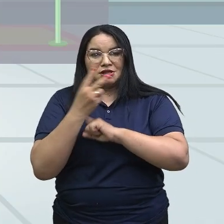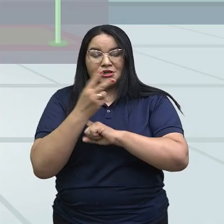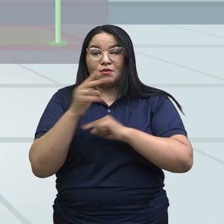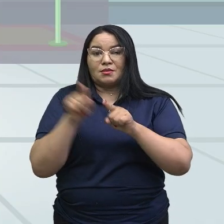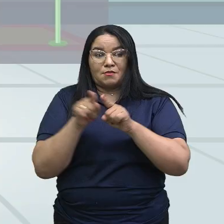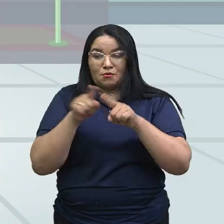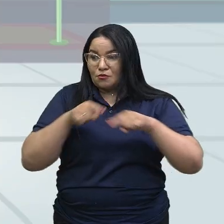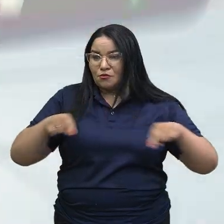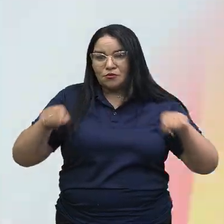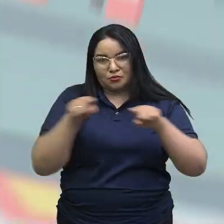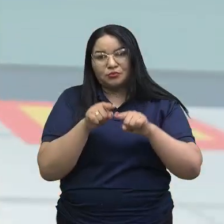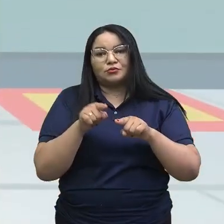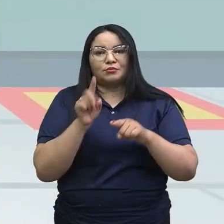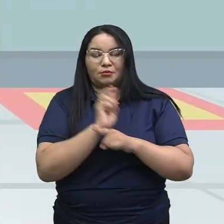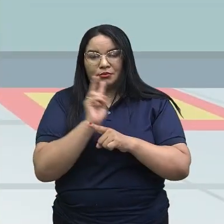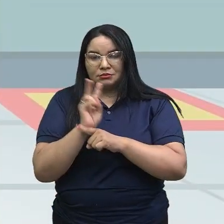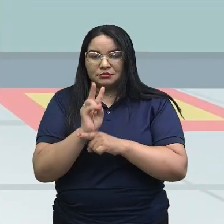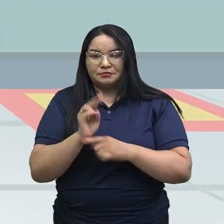ao redor.